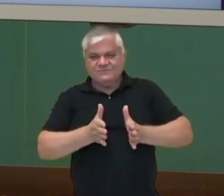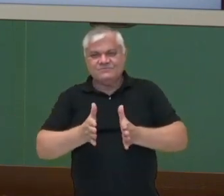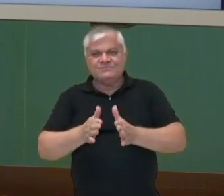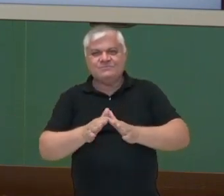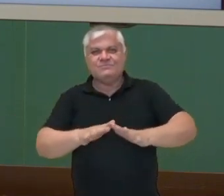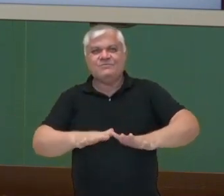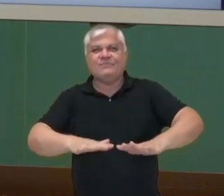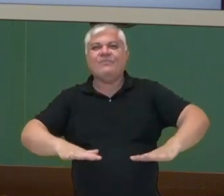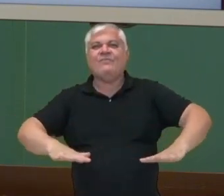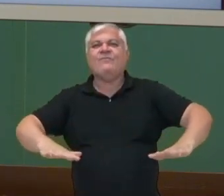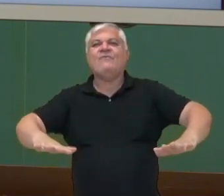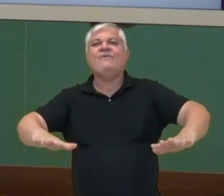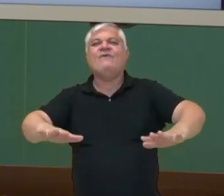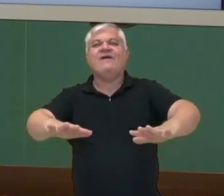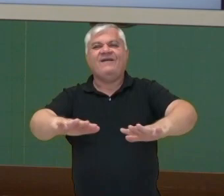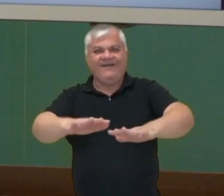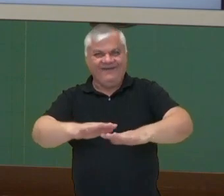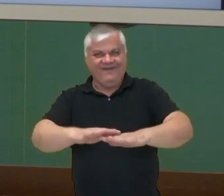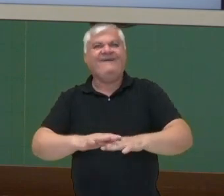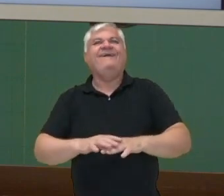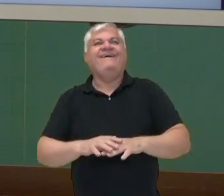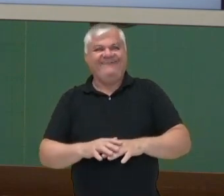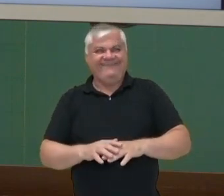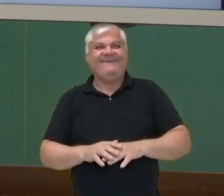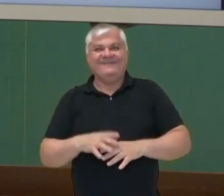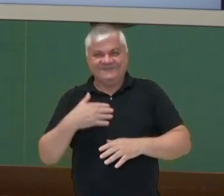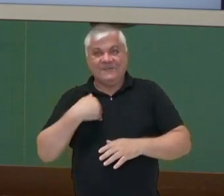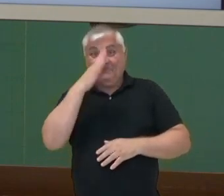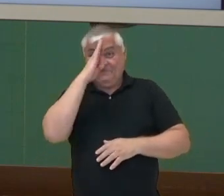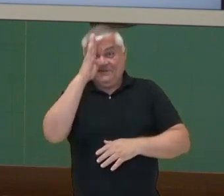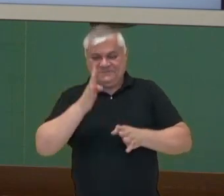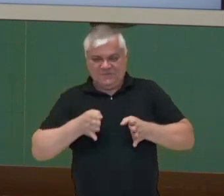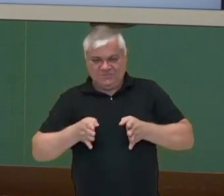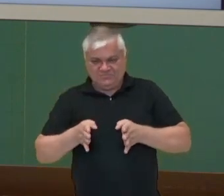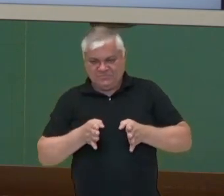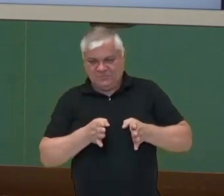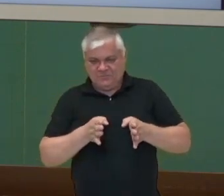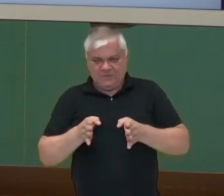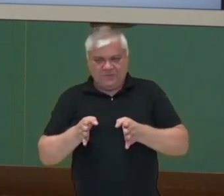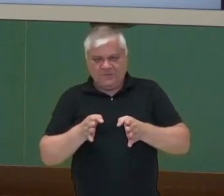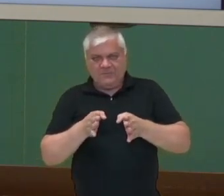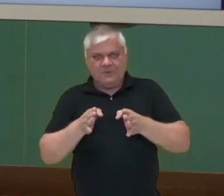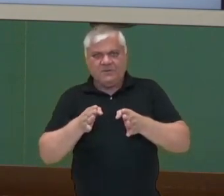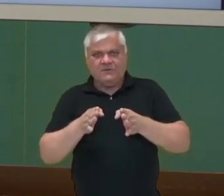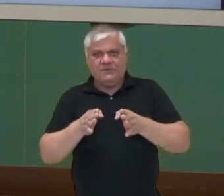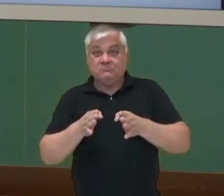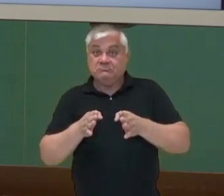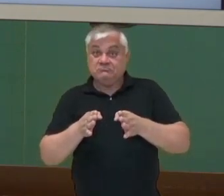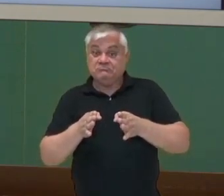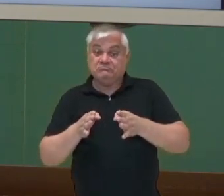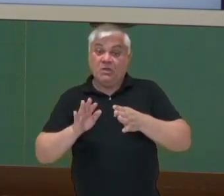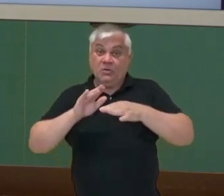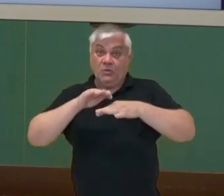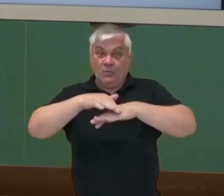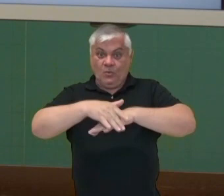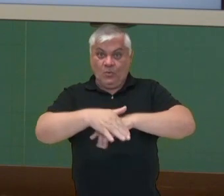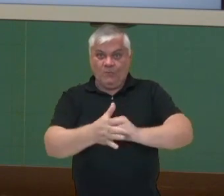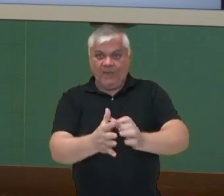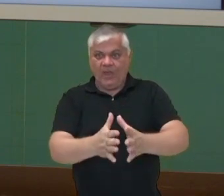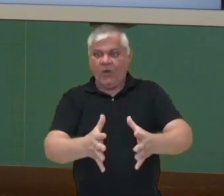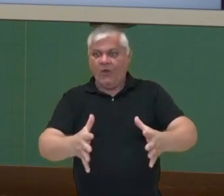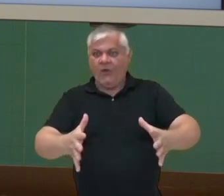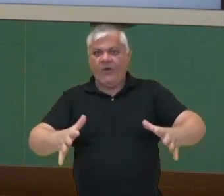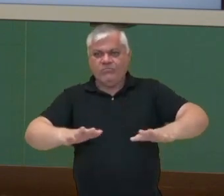hidrográfica, né? E esses rios, né, esse rio principal dessa bacia hidrográfica pode desaguar num rio maior de